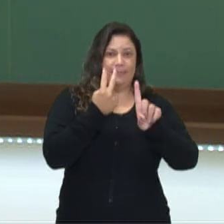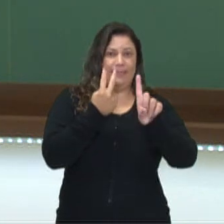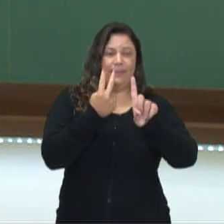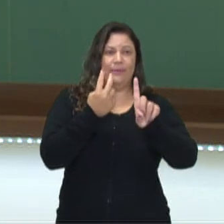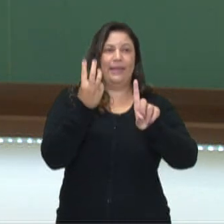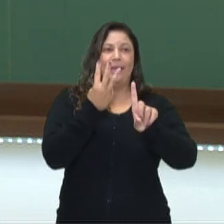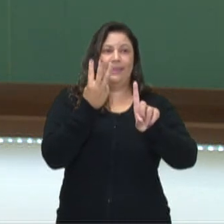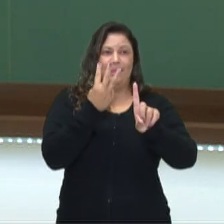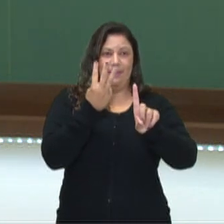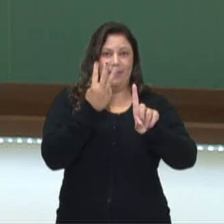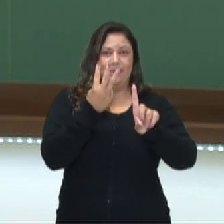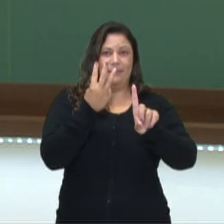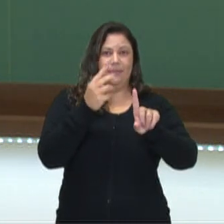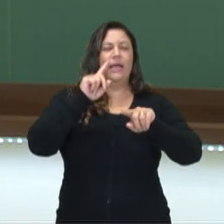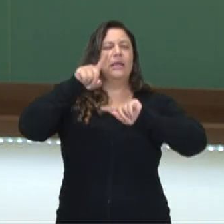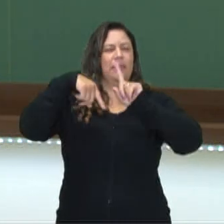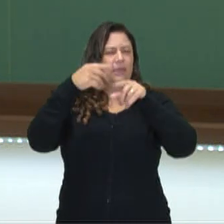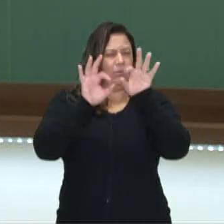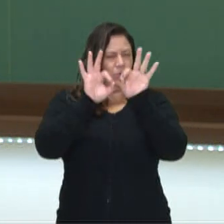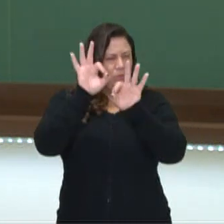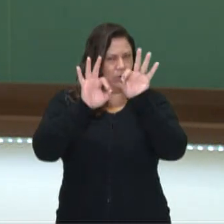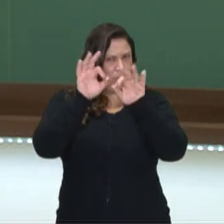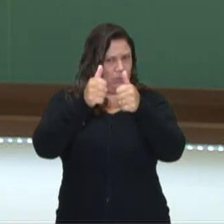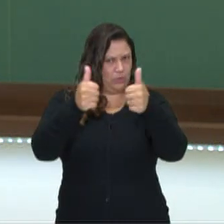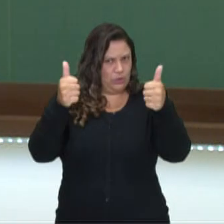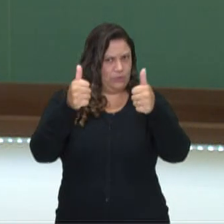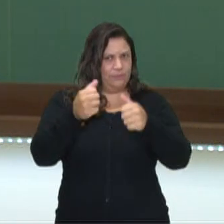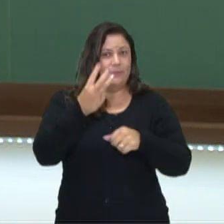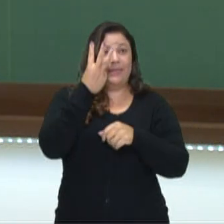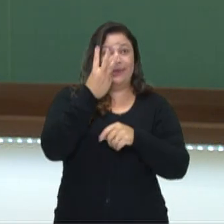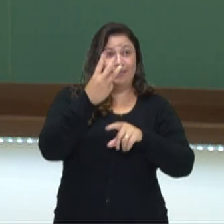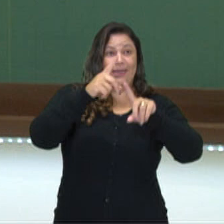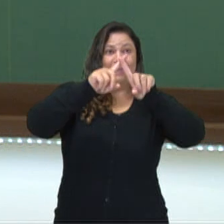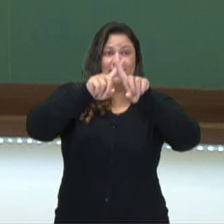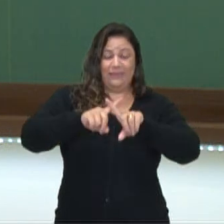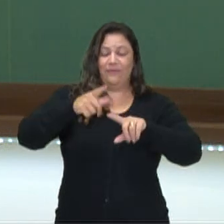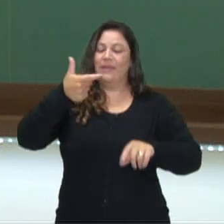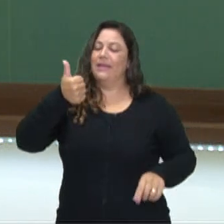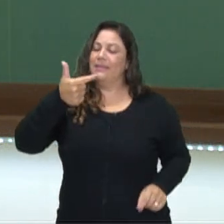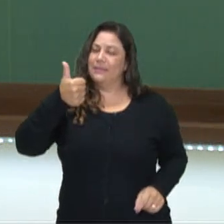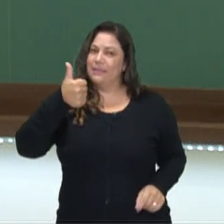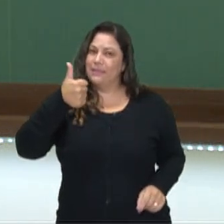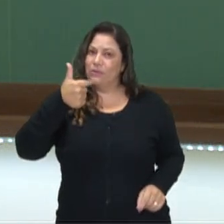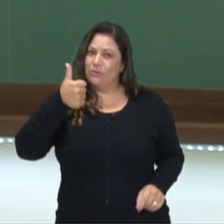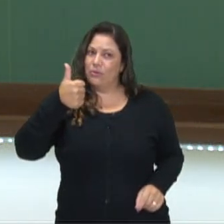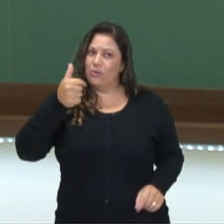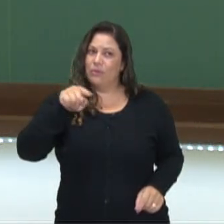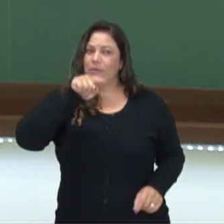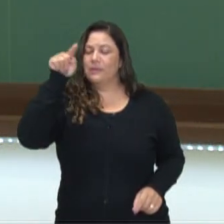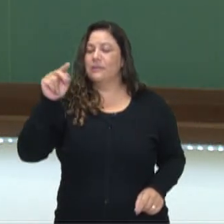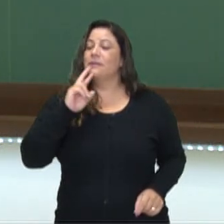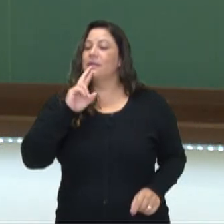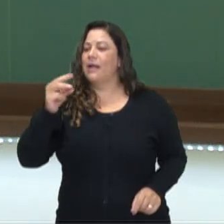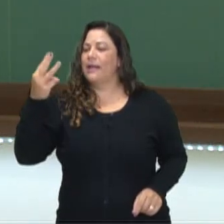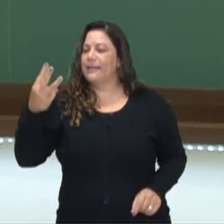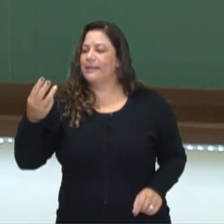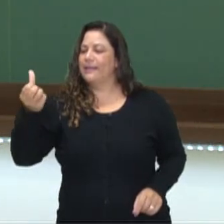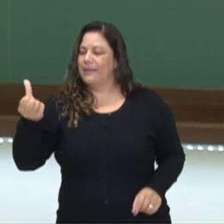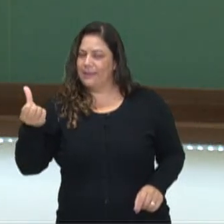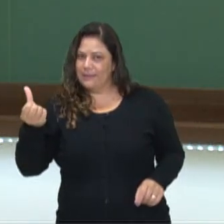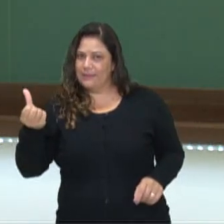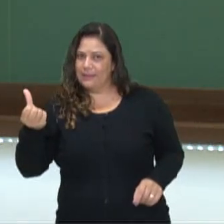né? Aqui depois a prof vai corrigir, tá? 3 vezes o 12 dá 36,